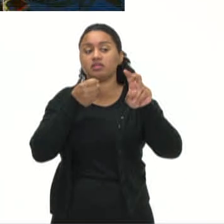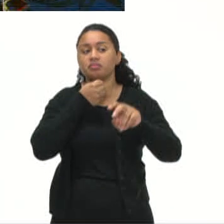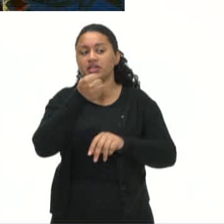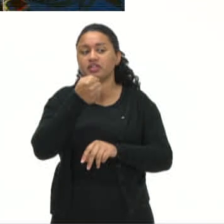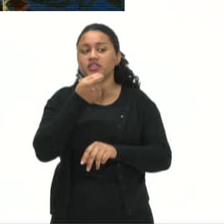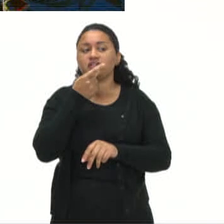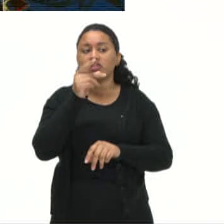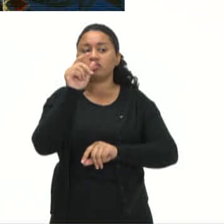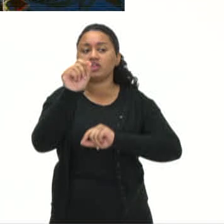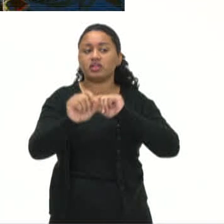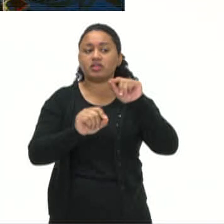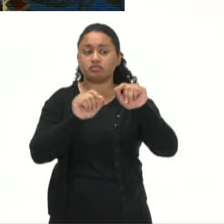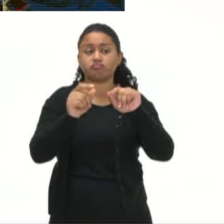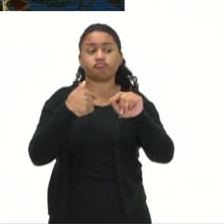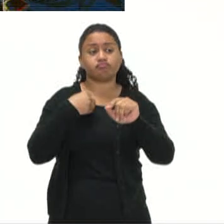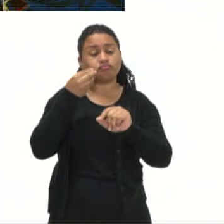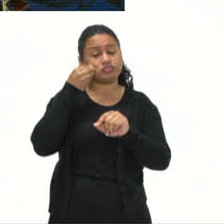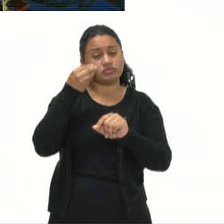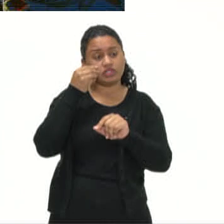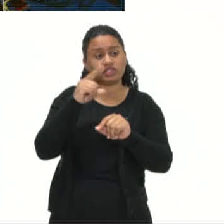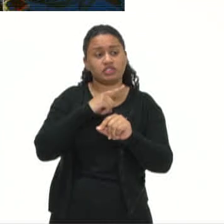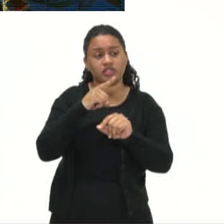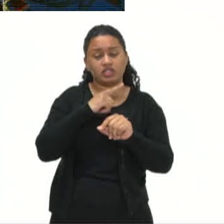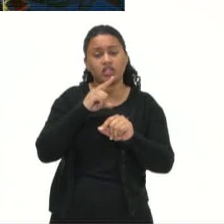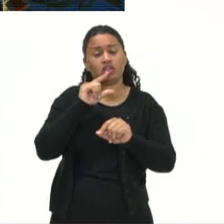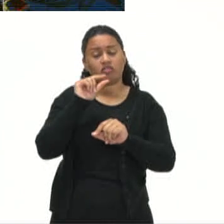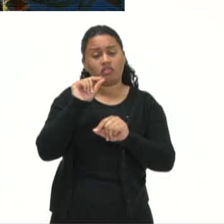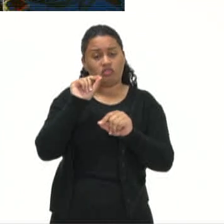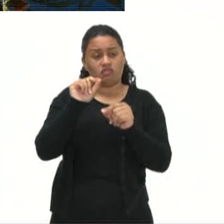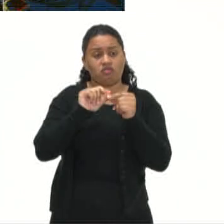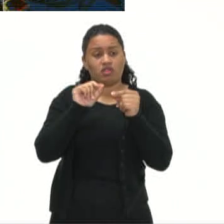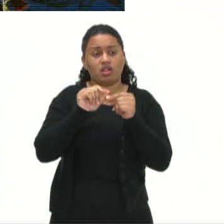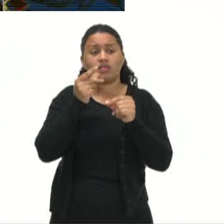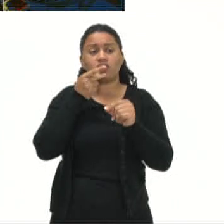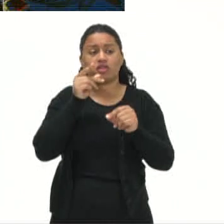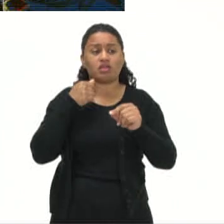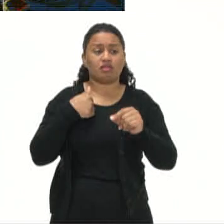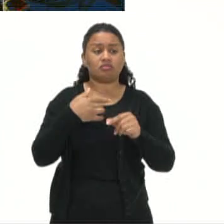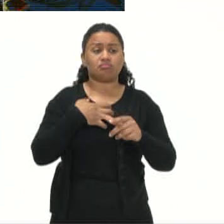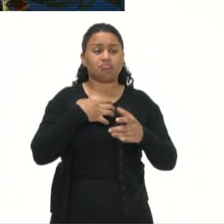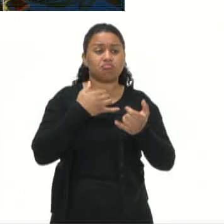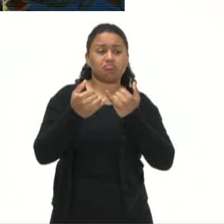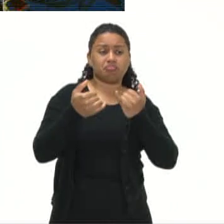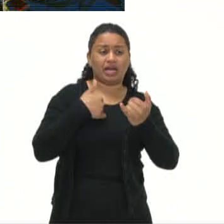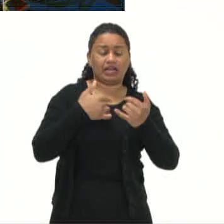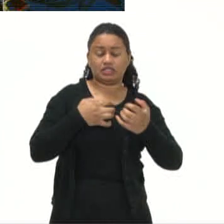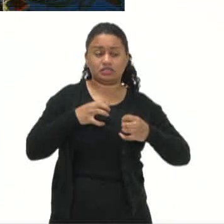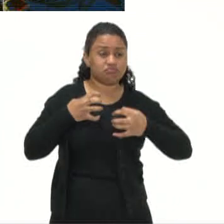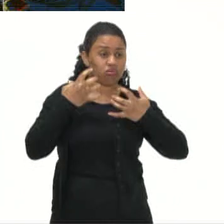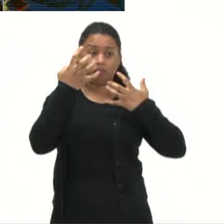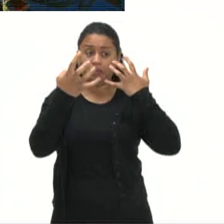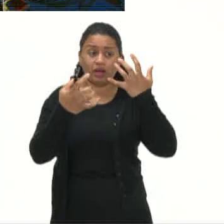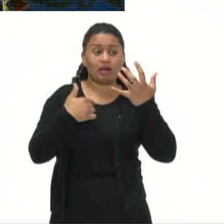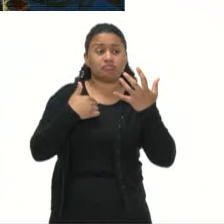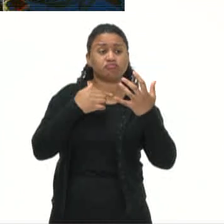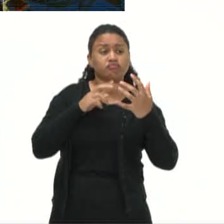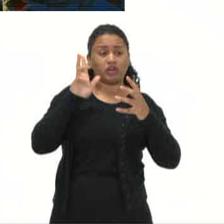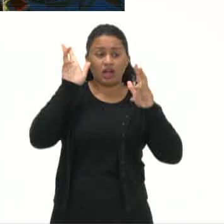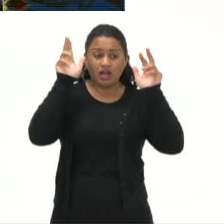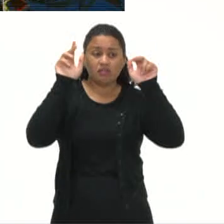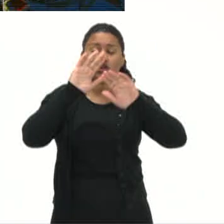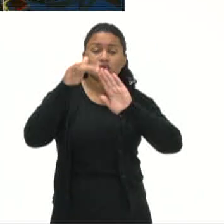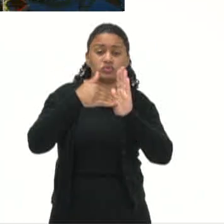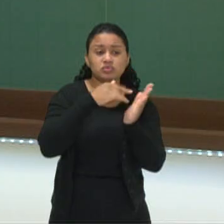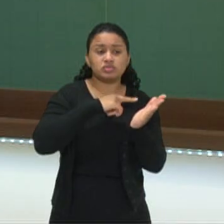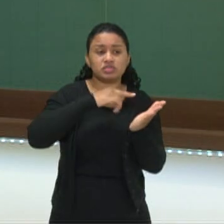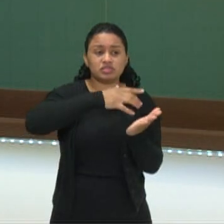fala que aquela primeira experiência com o Action Paint, ele fala, foi como um estouro de vacas, cavalos, de búfalos, tudo sobre aquela